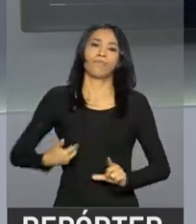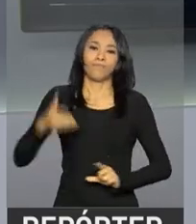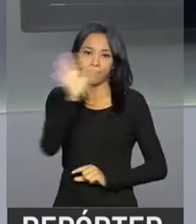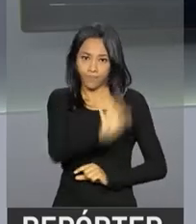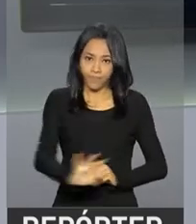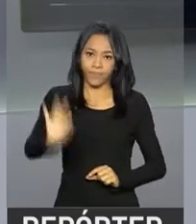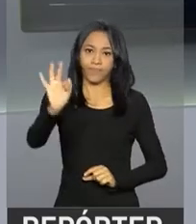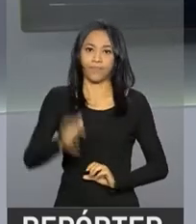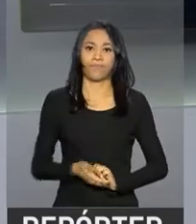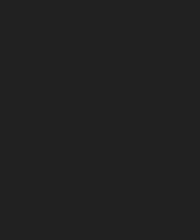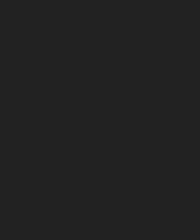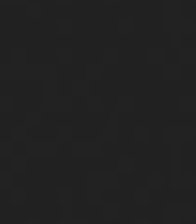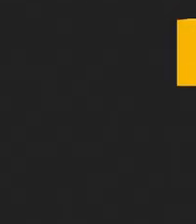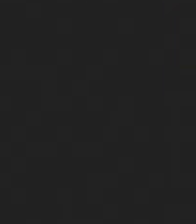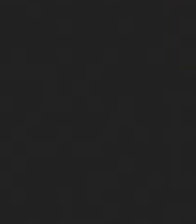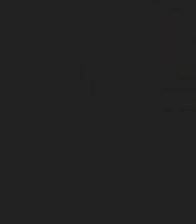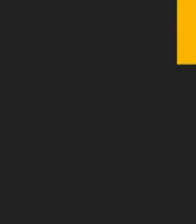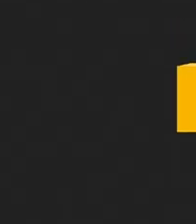federal